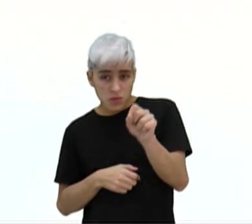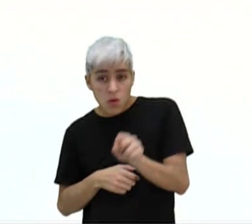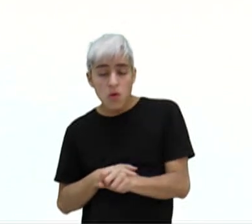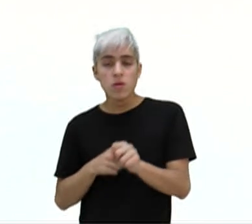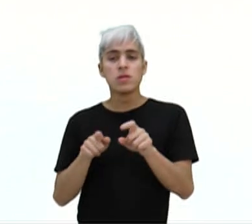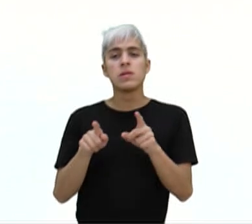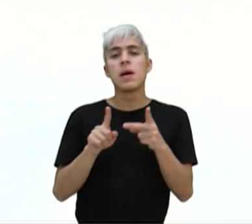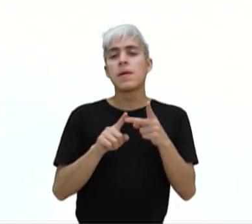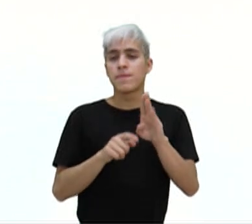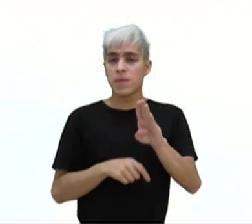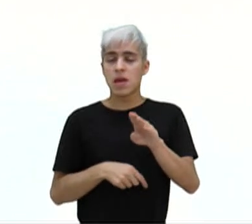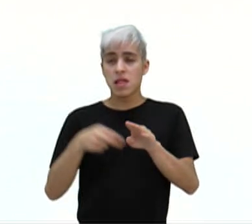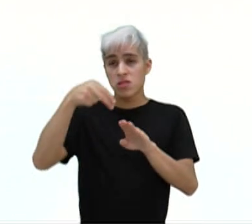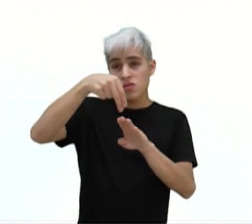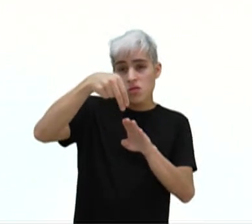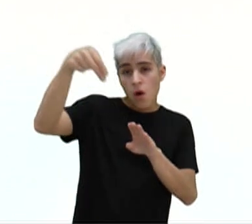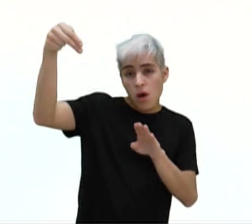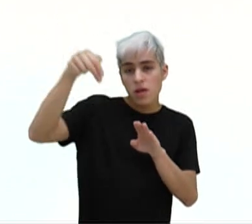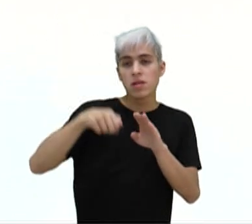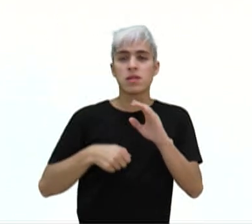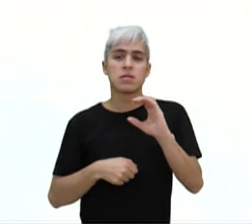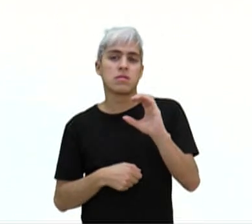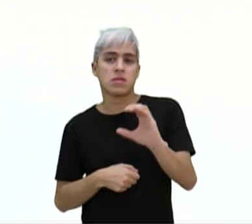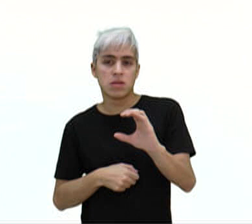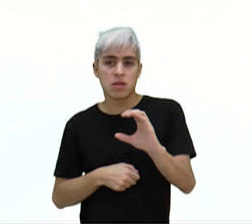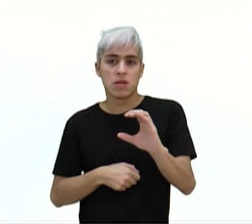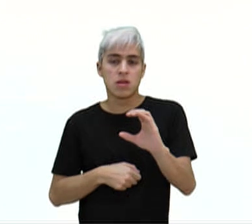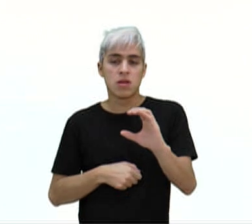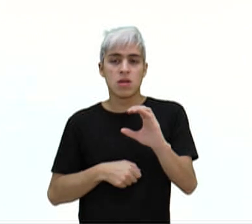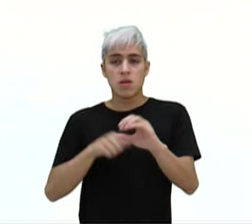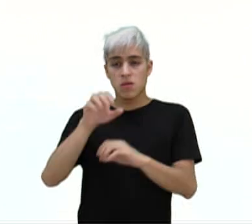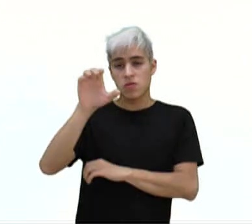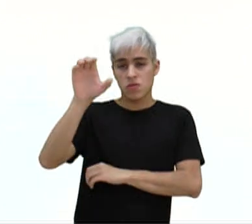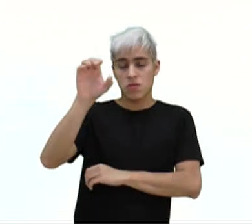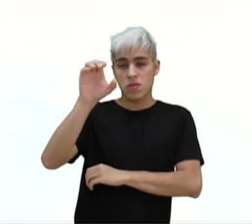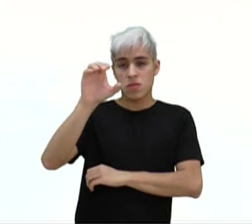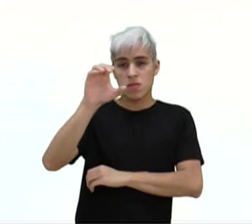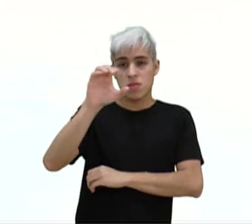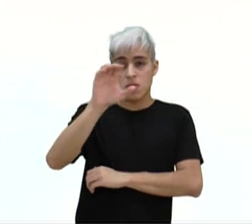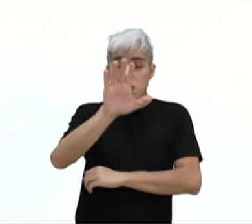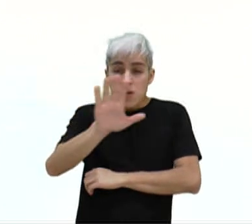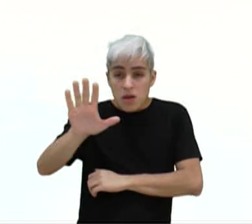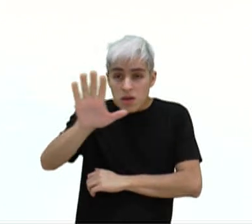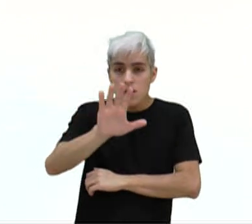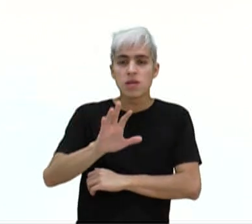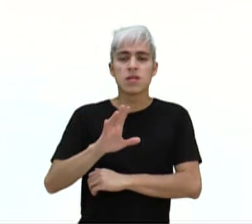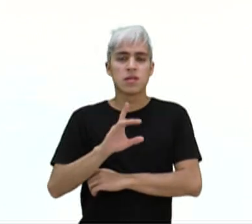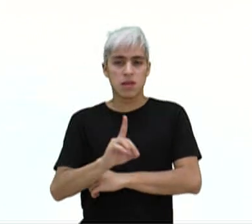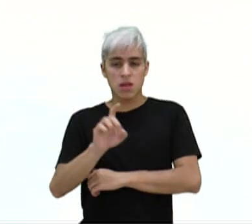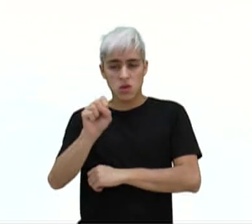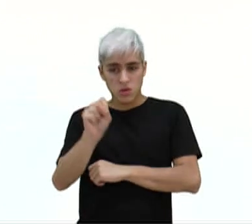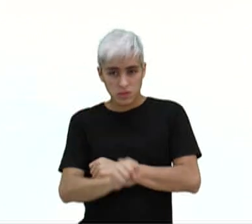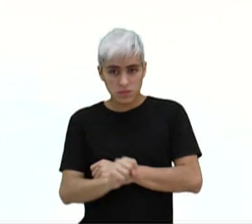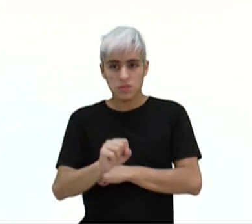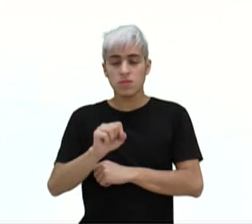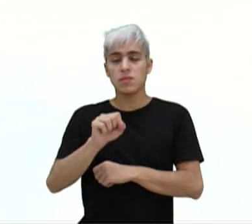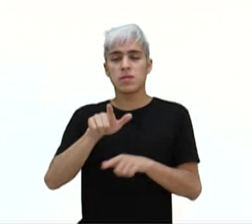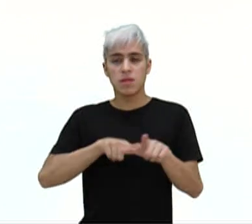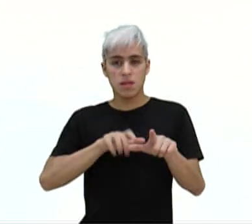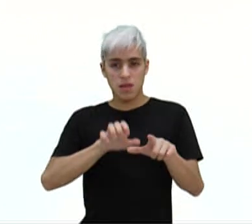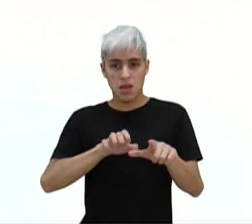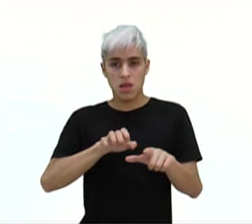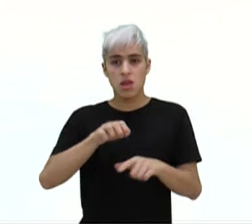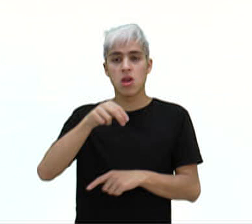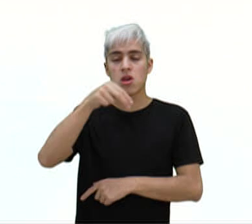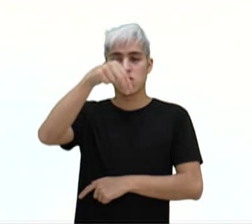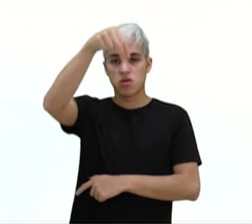letra B, Nordeste, letra C, Centro-Oeste, letra D, Sul e letra E,